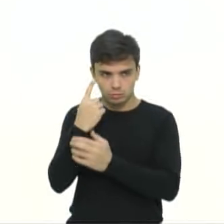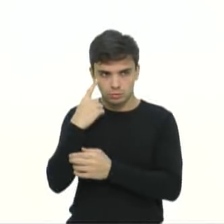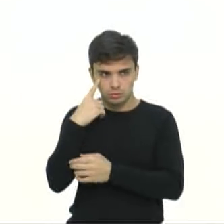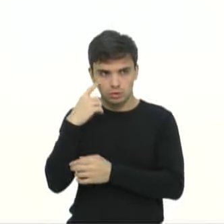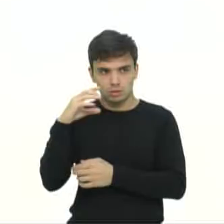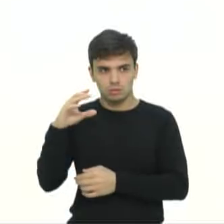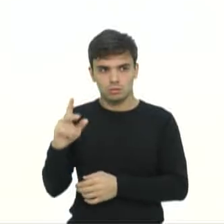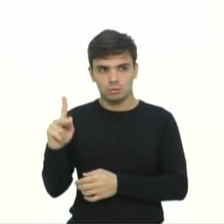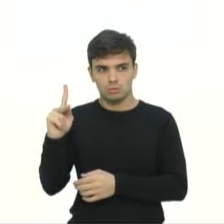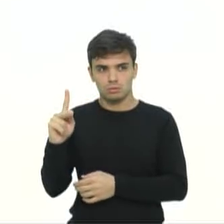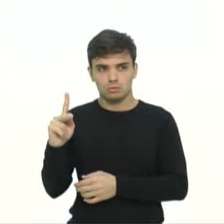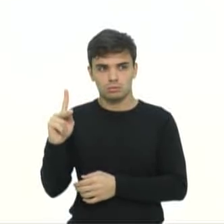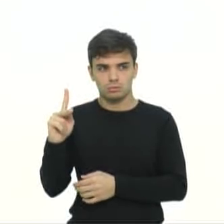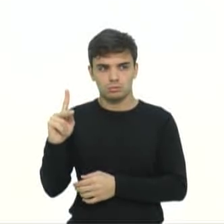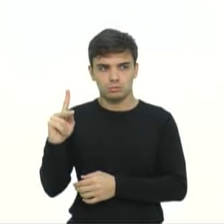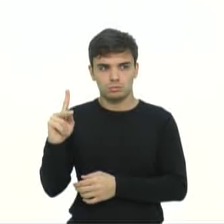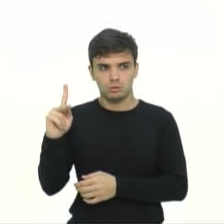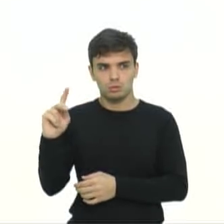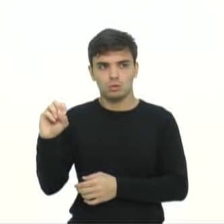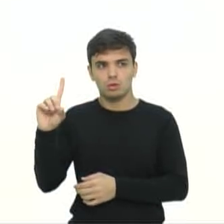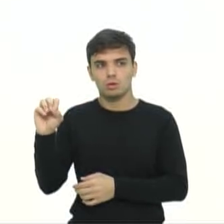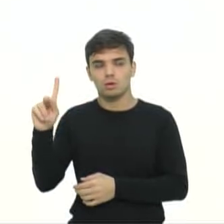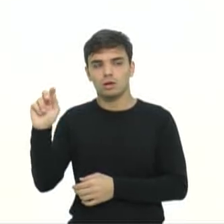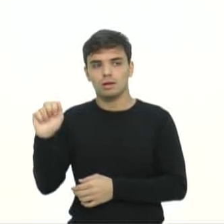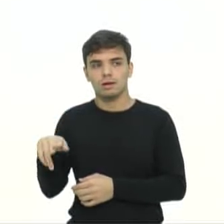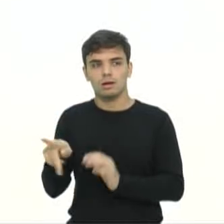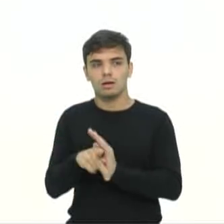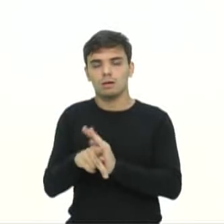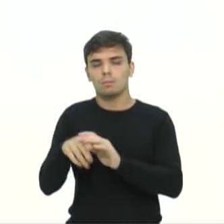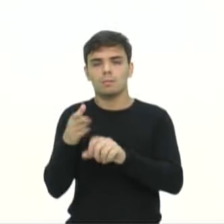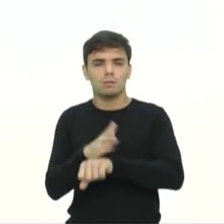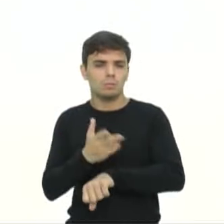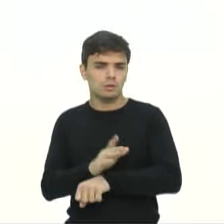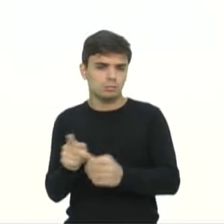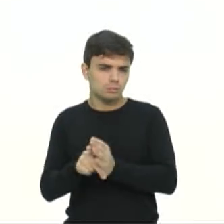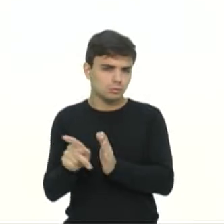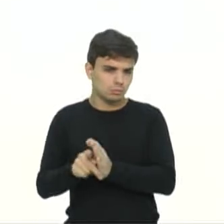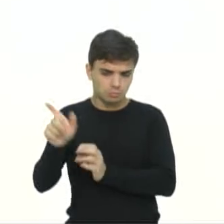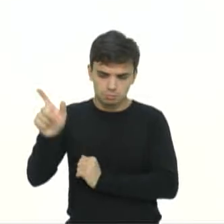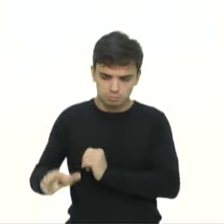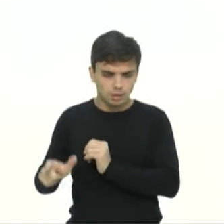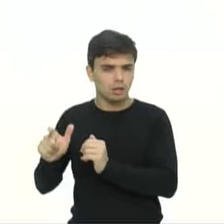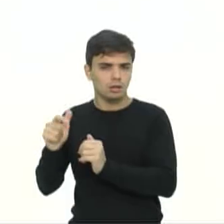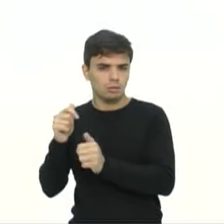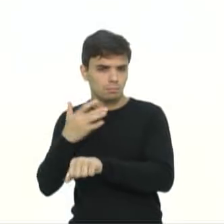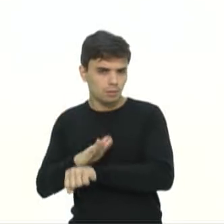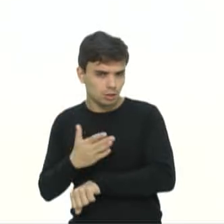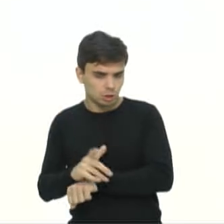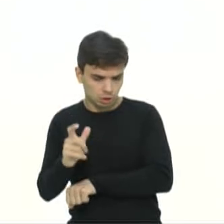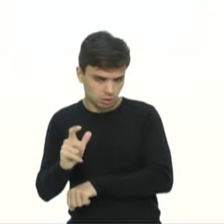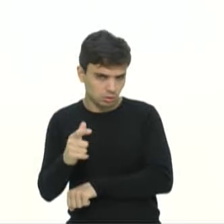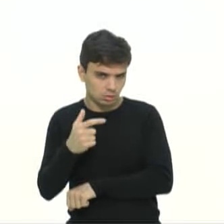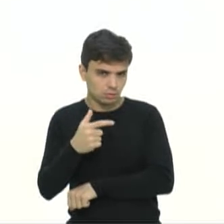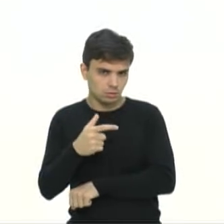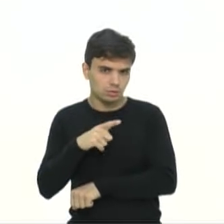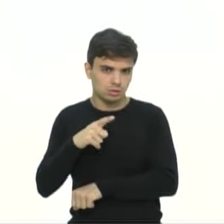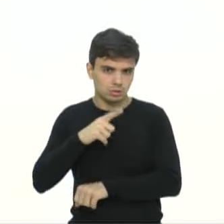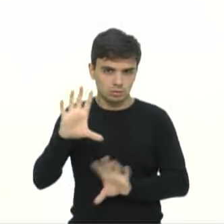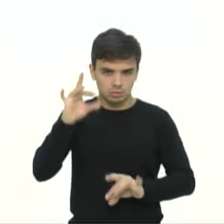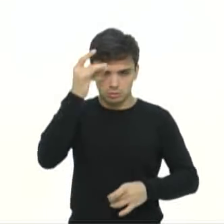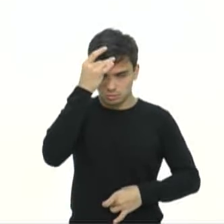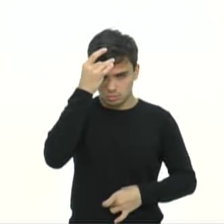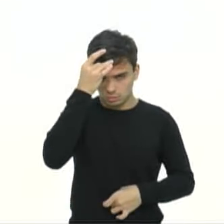início pregou que a evolução técnica do praticante do judô estivesse ligada a um avanço espiritual, com bases